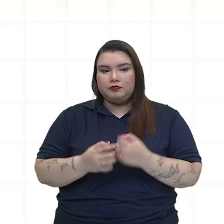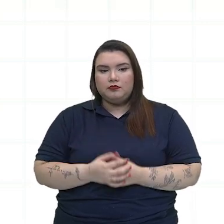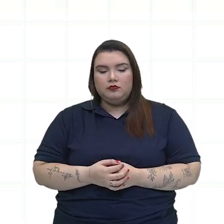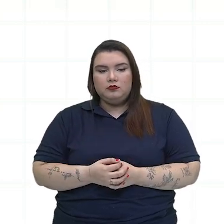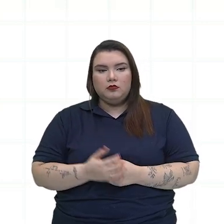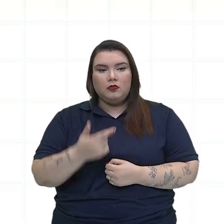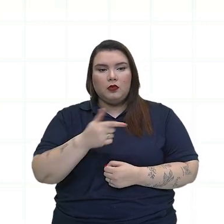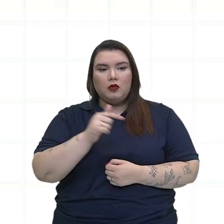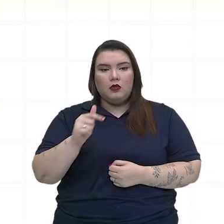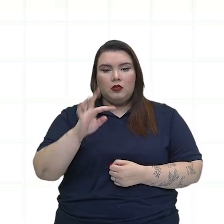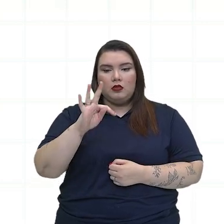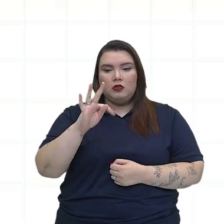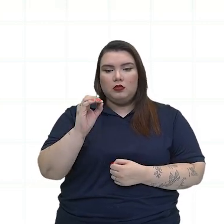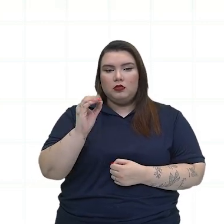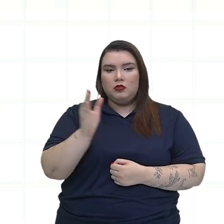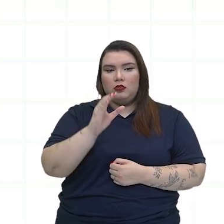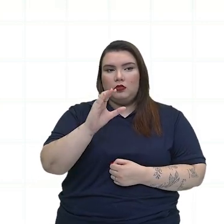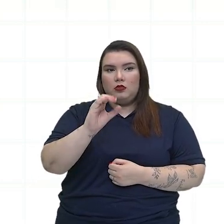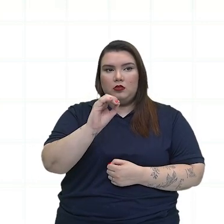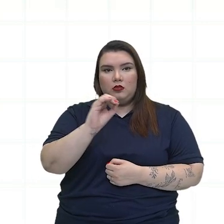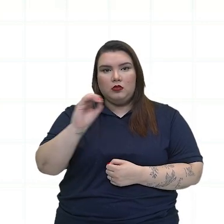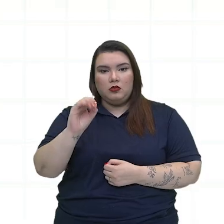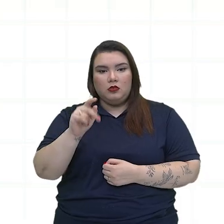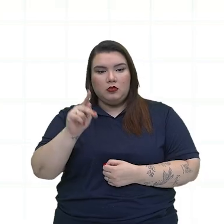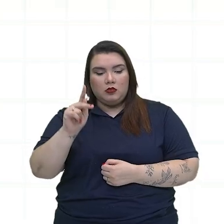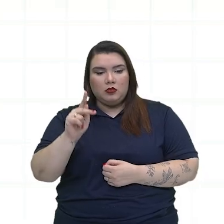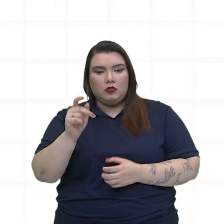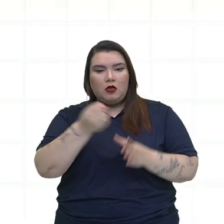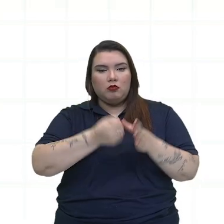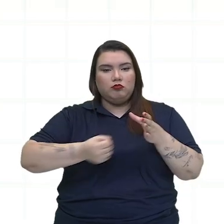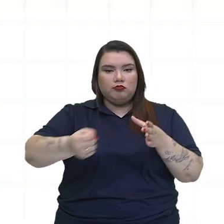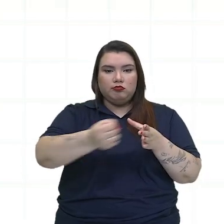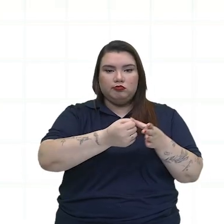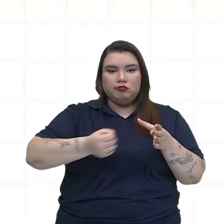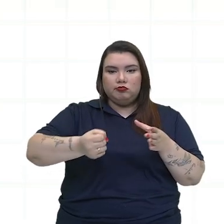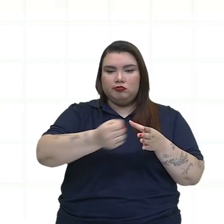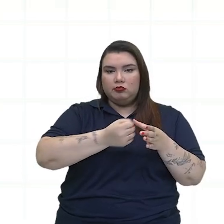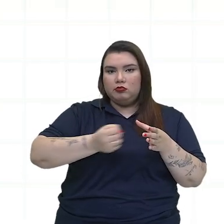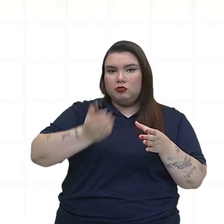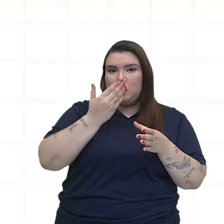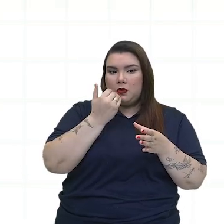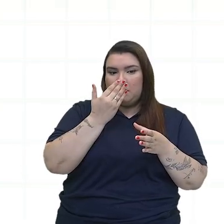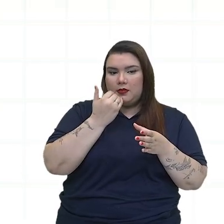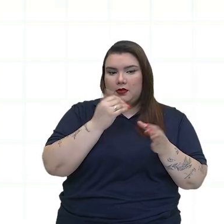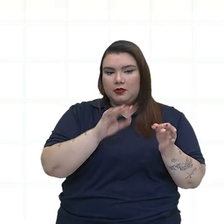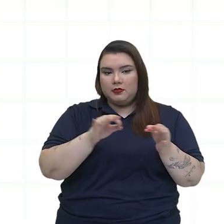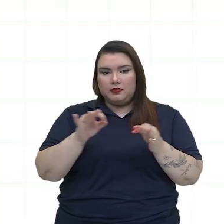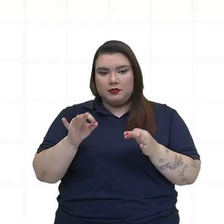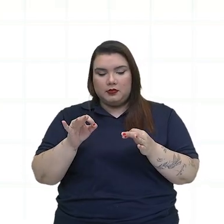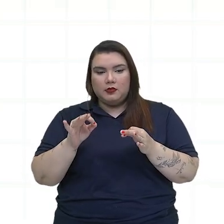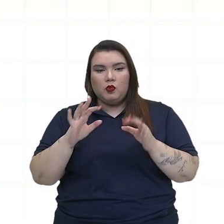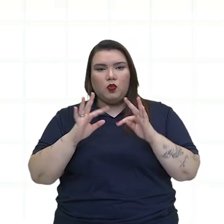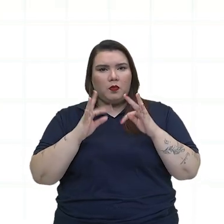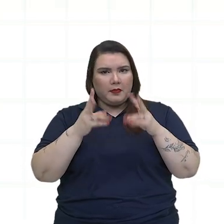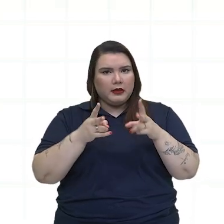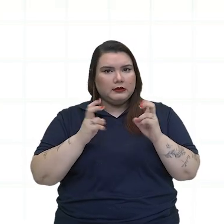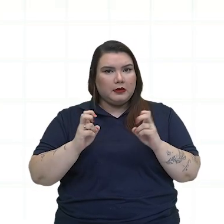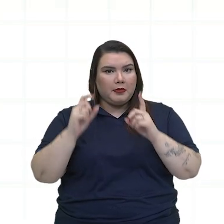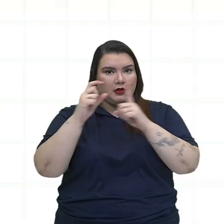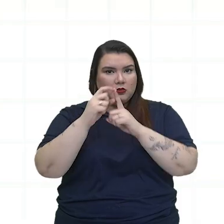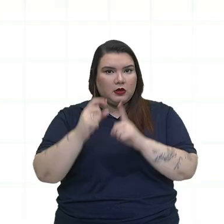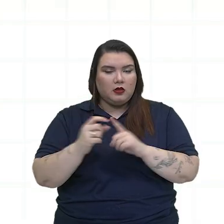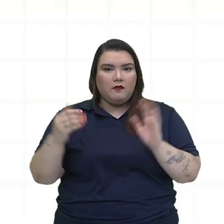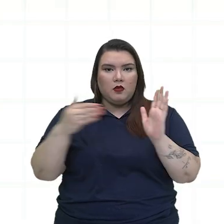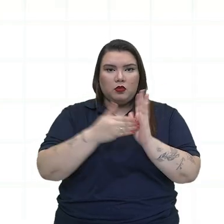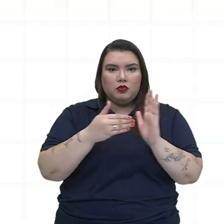To cook, cozinhar. Olha só aqui como está no